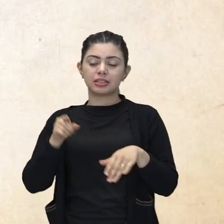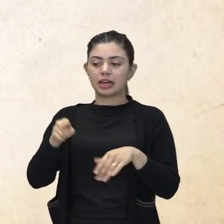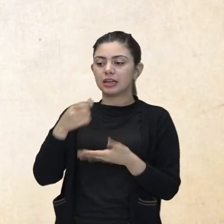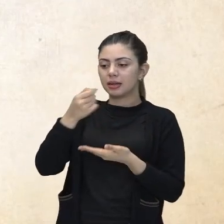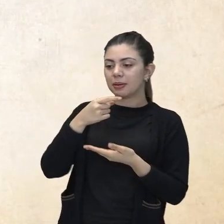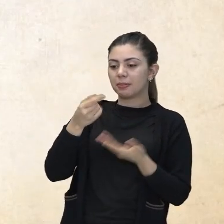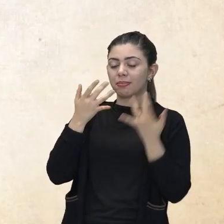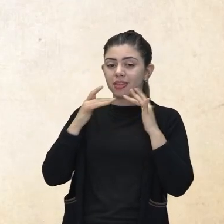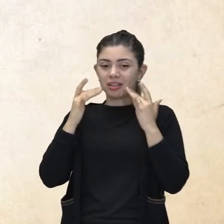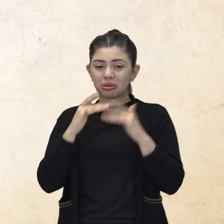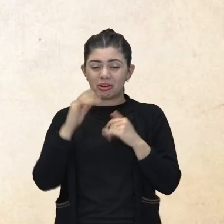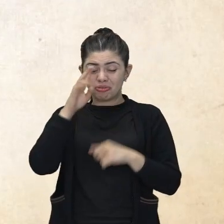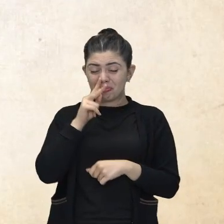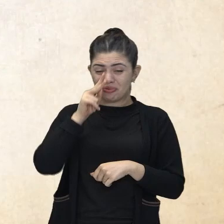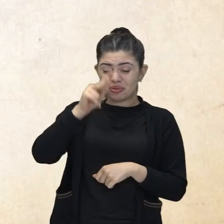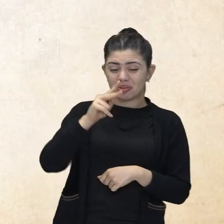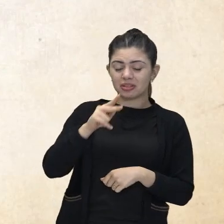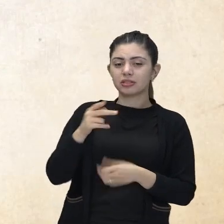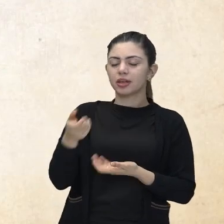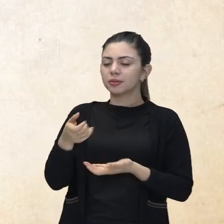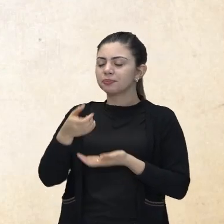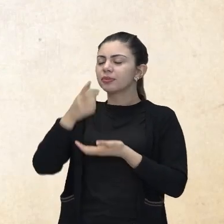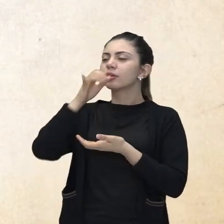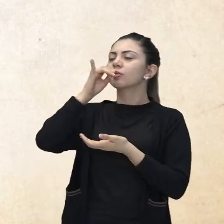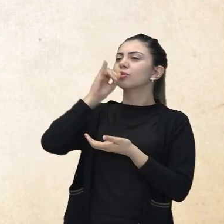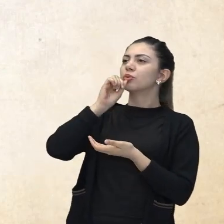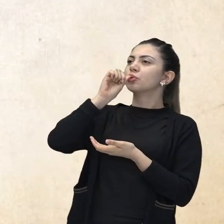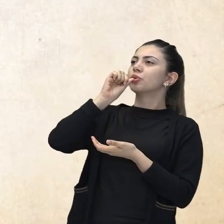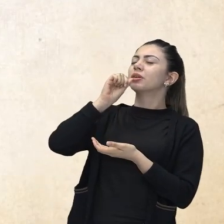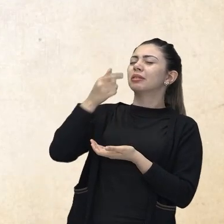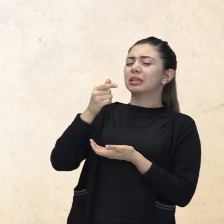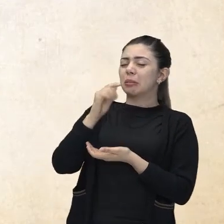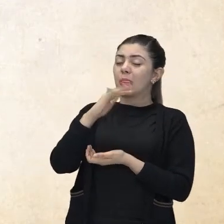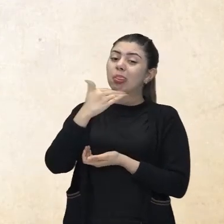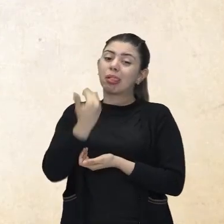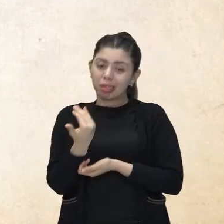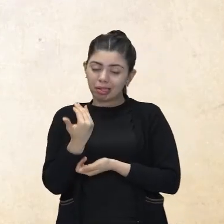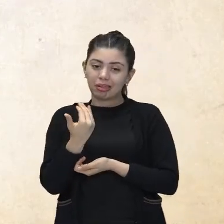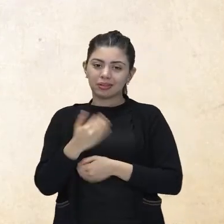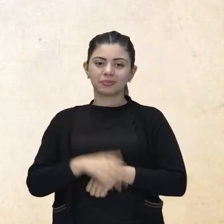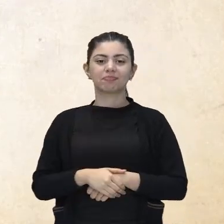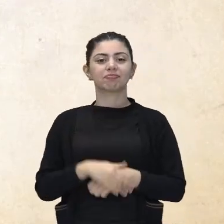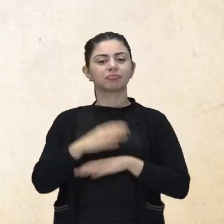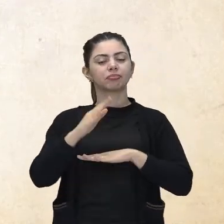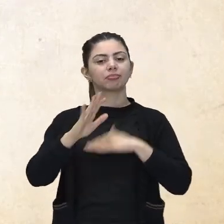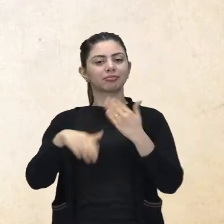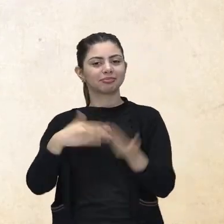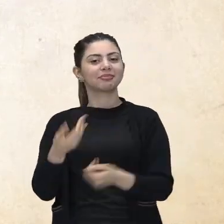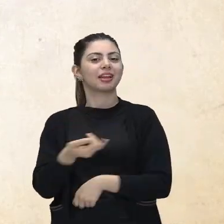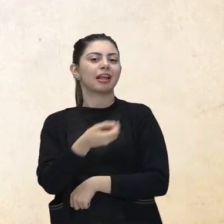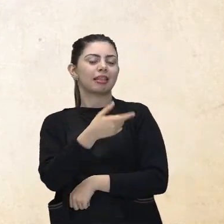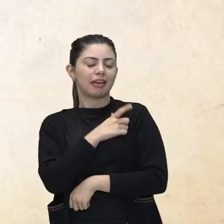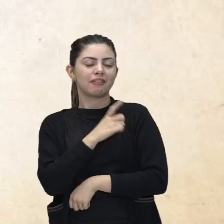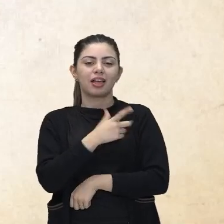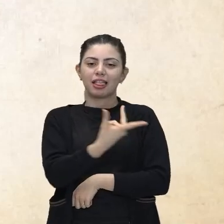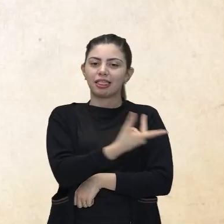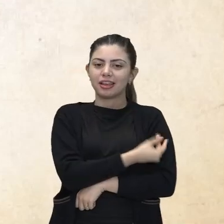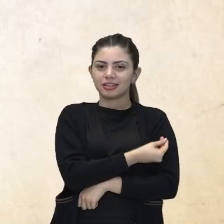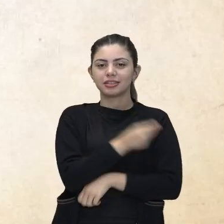muito forte e o paciente morria por overdose. A anestesia com éter foi introduzida nos Estados Unidos em